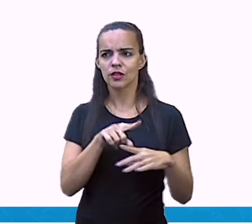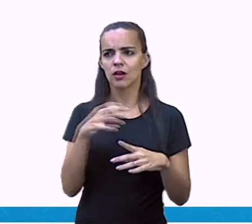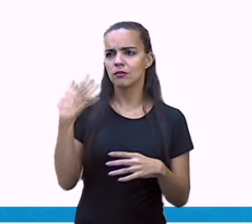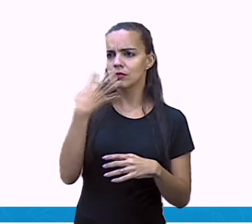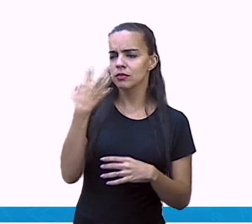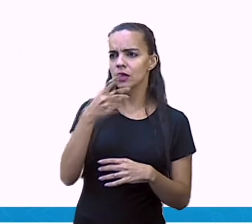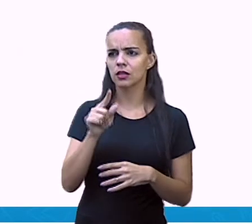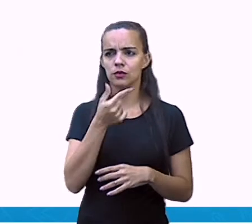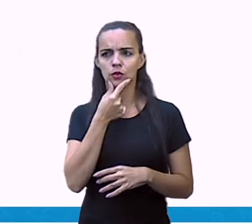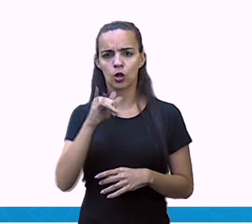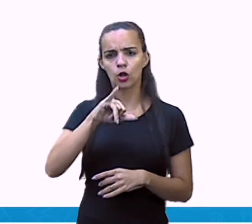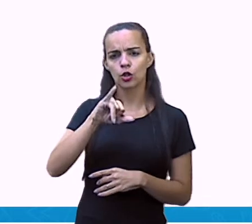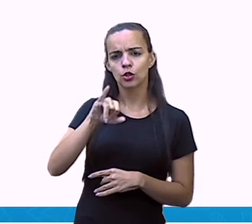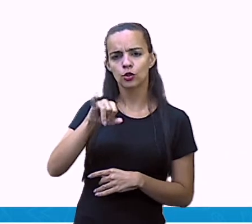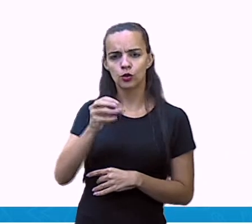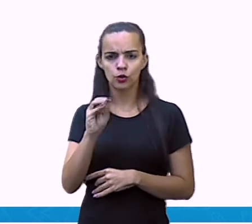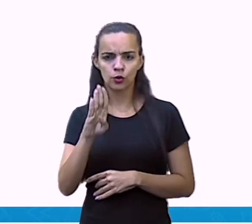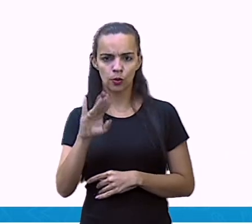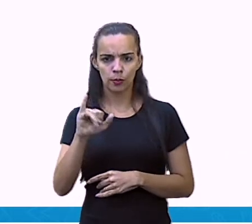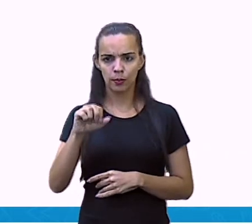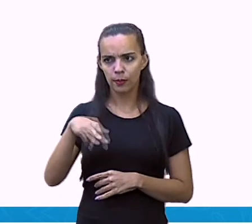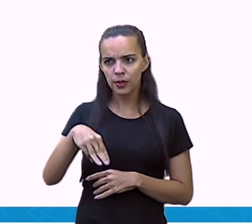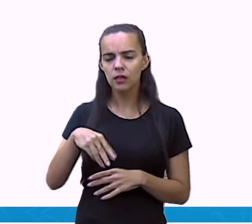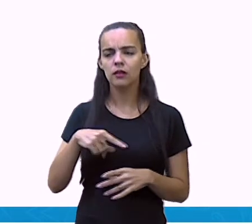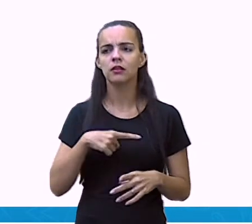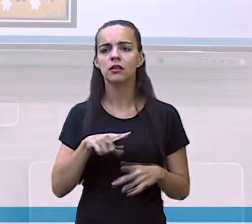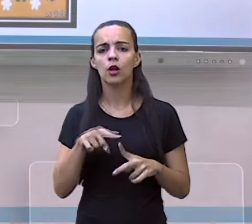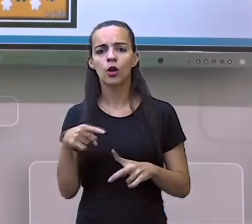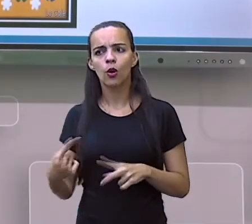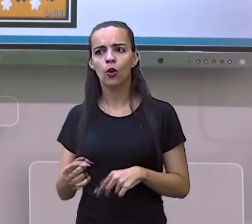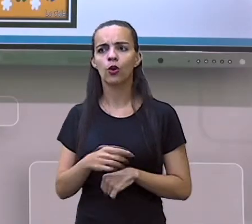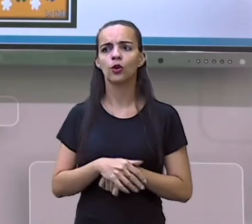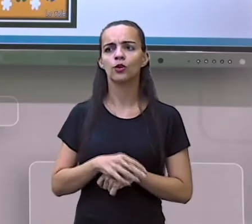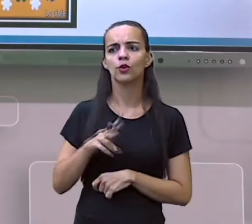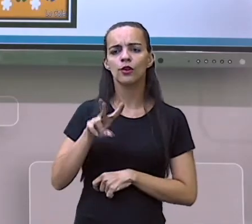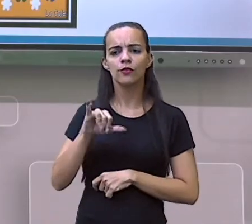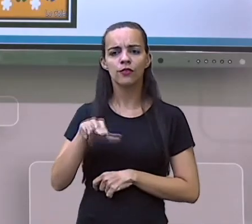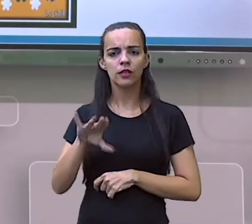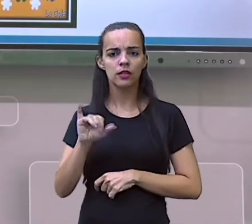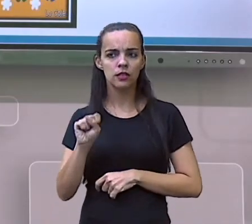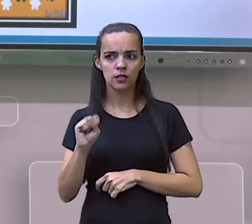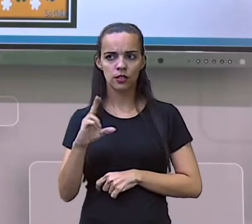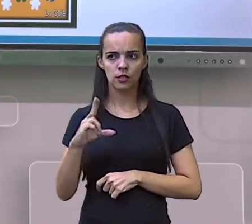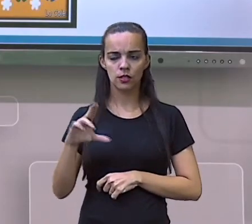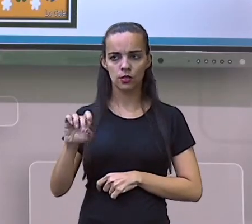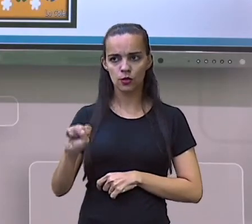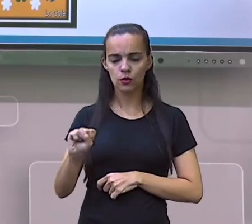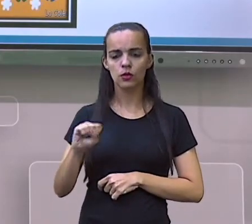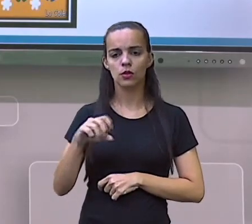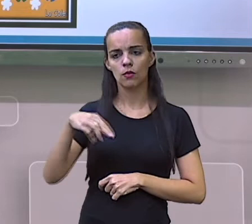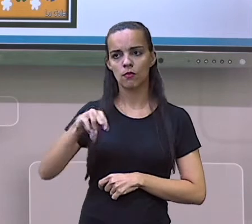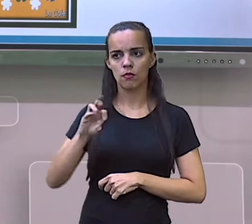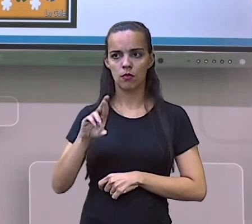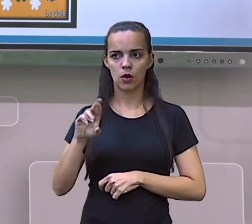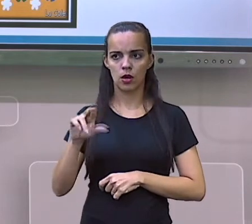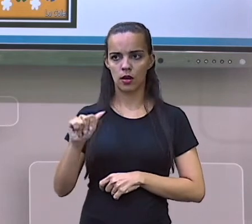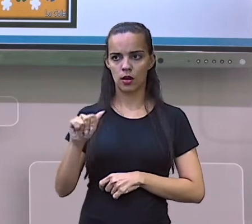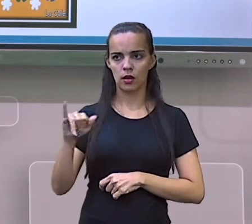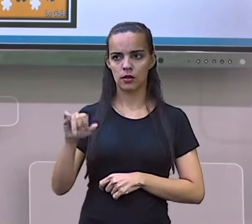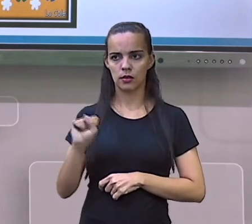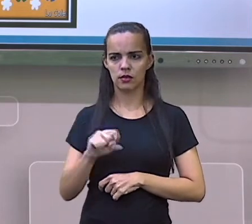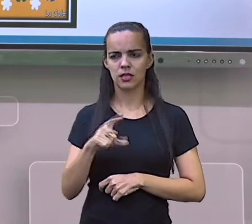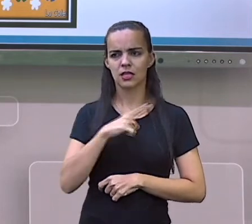Tom Jobim, Vinícius de Moraes e João Gilberto. O Brasil mostra ao mundo que a sua cultura